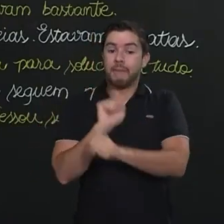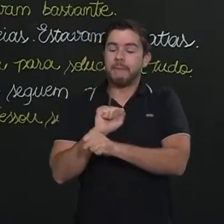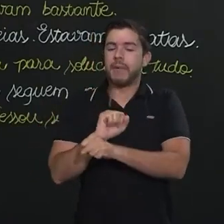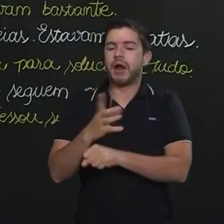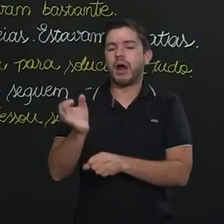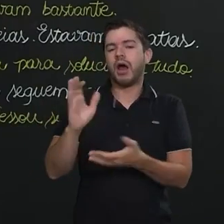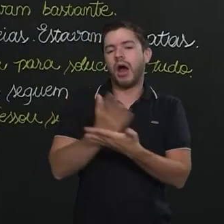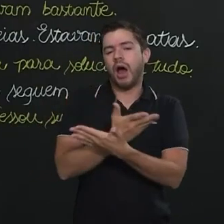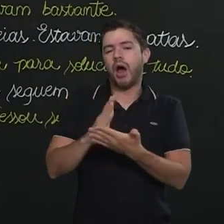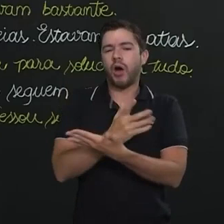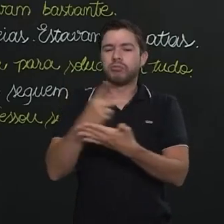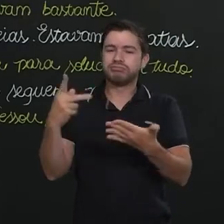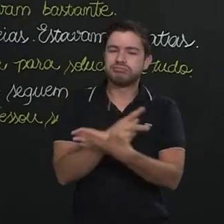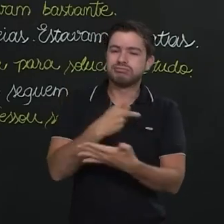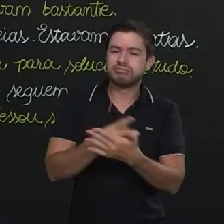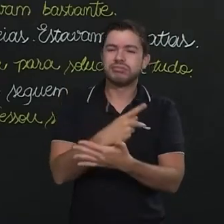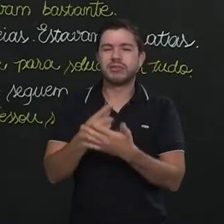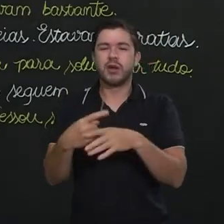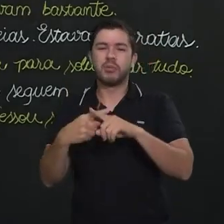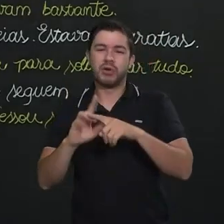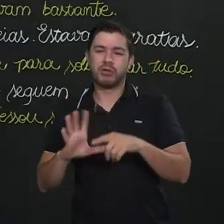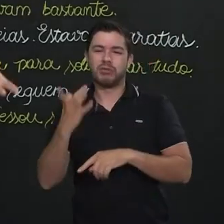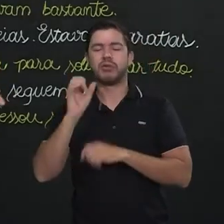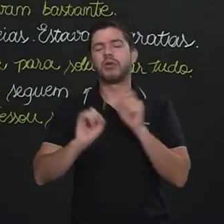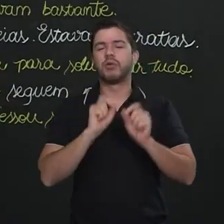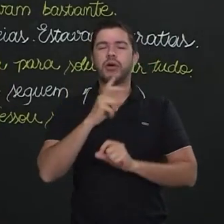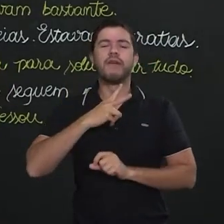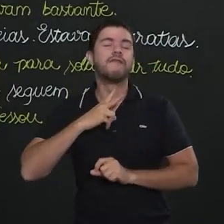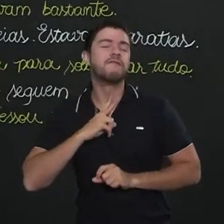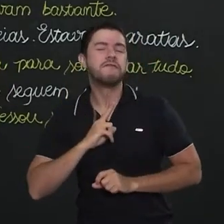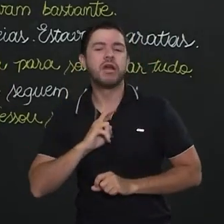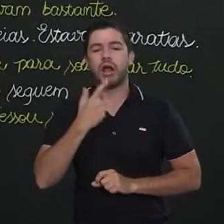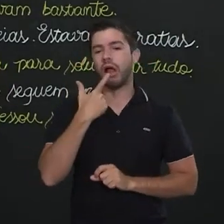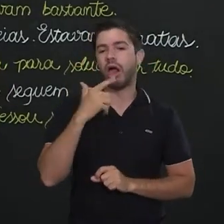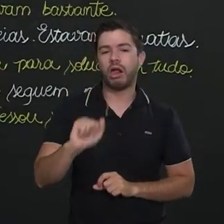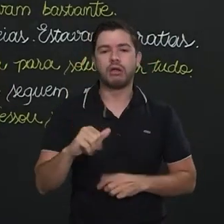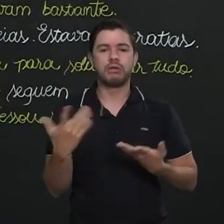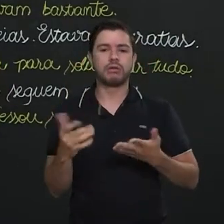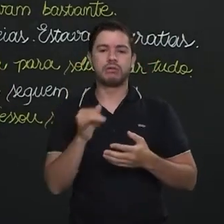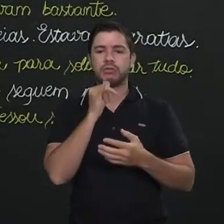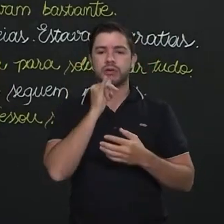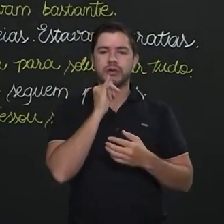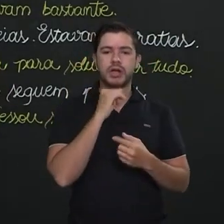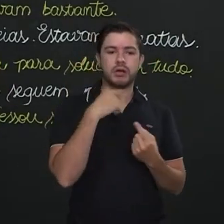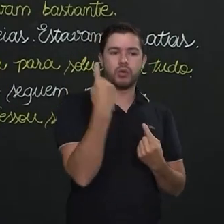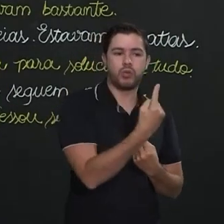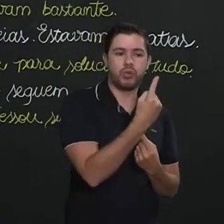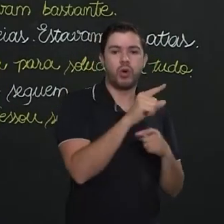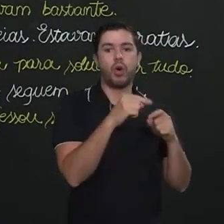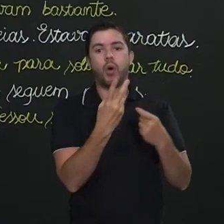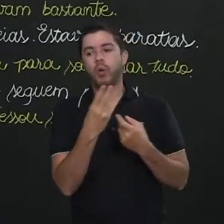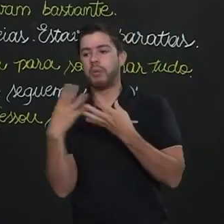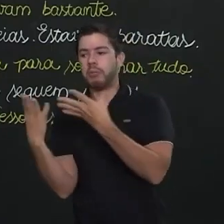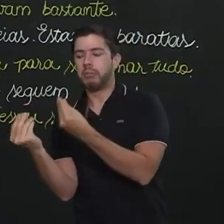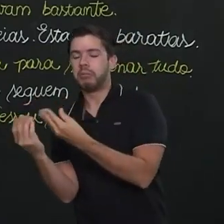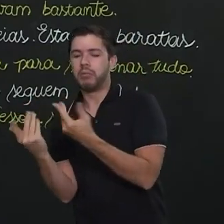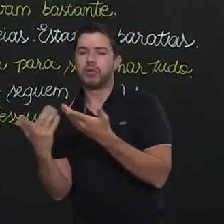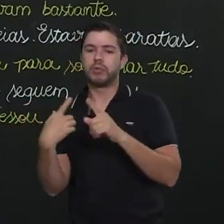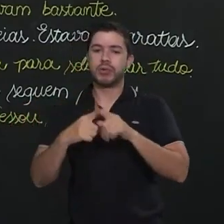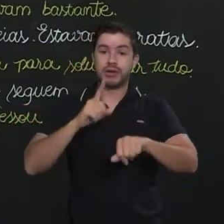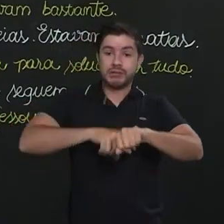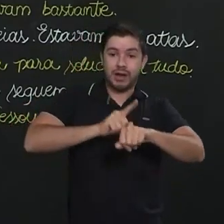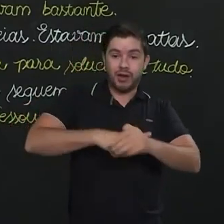de linguagem, alguns erros, por exemplo, na utilização do singular e do plural, que acontecem muito quando a gente está transferindo